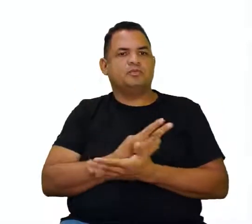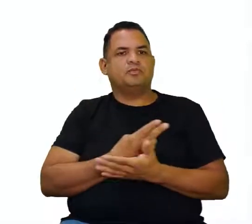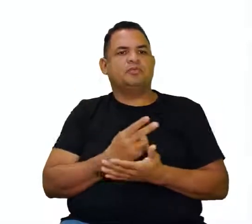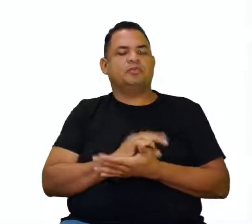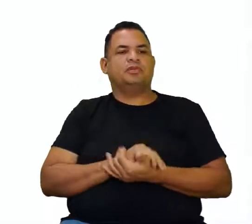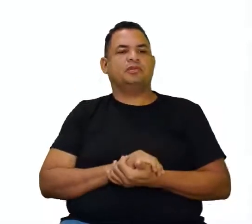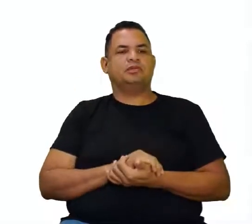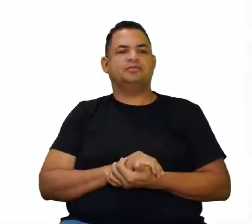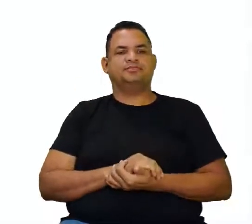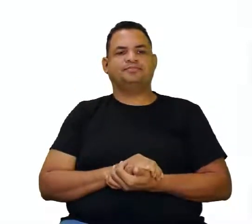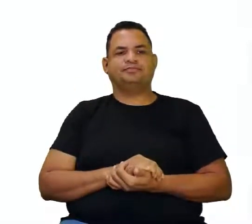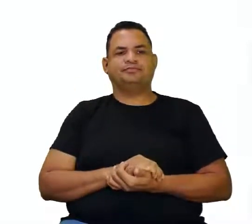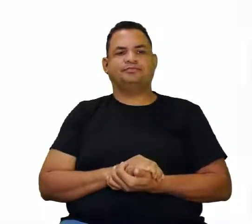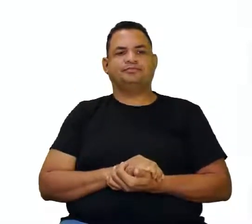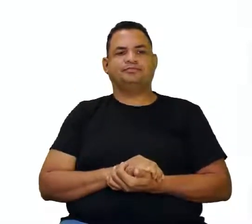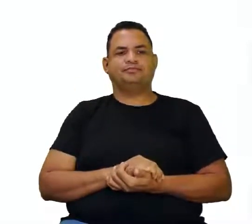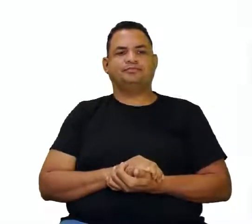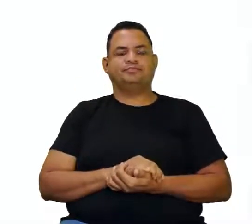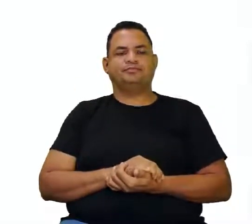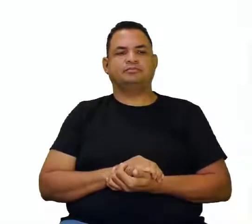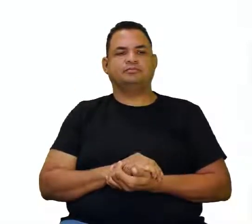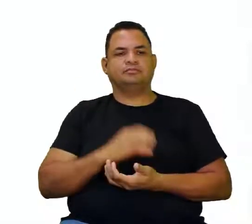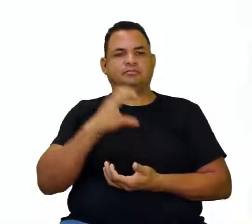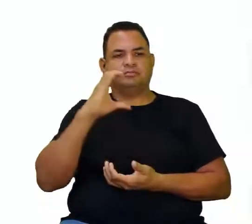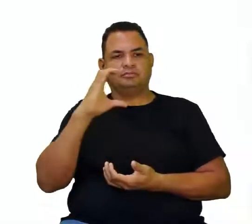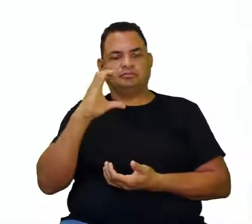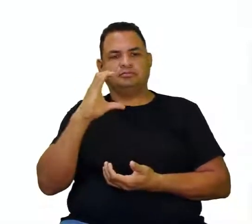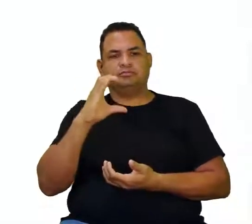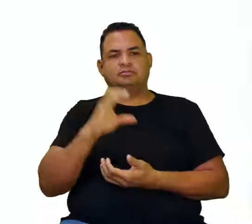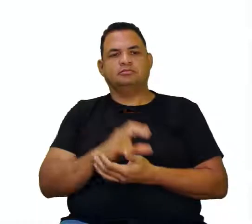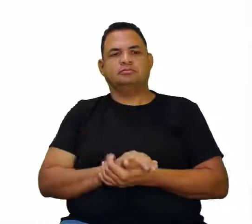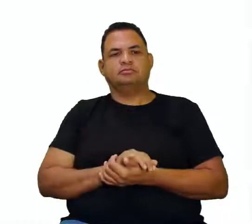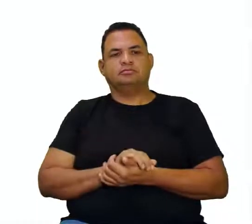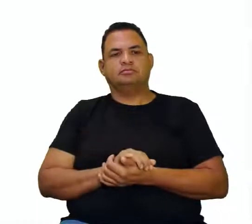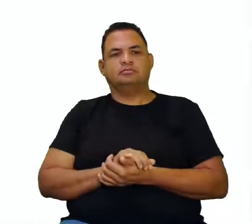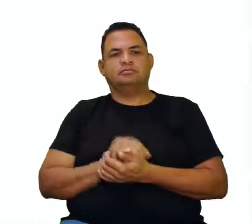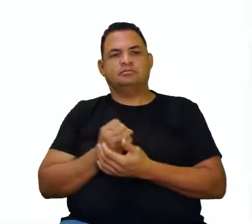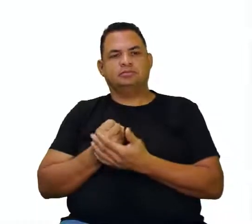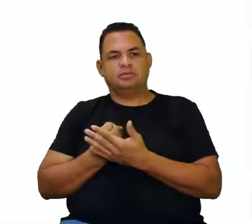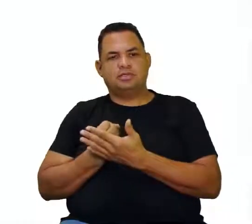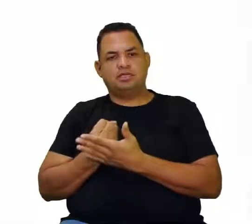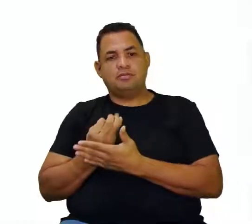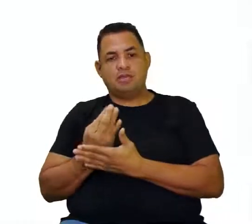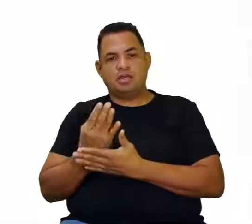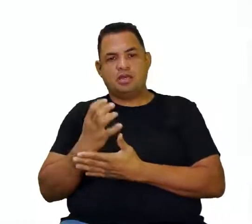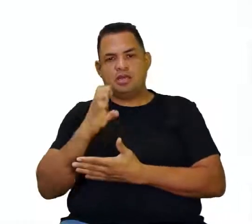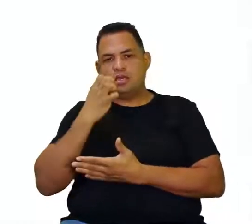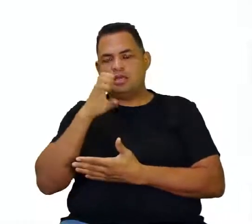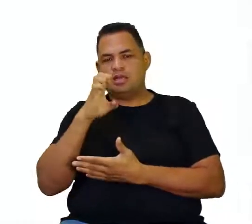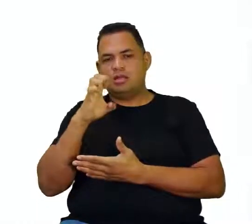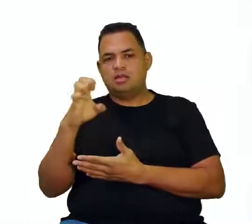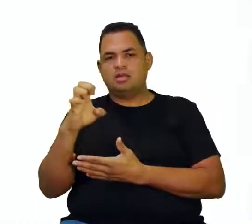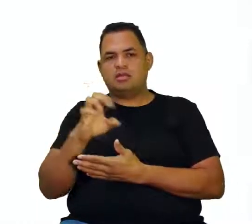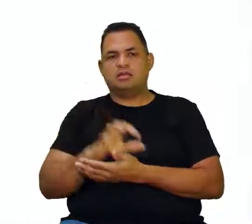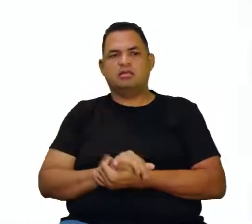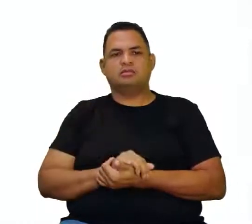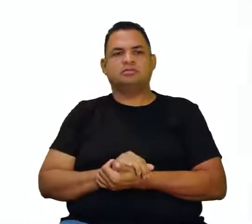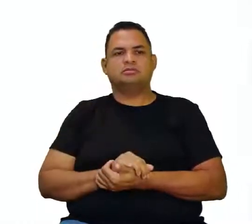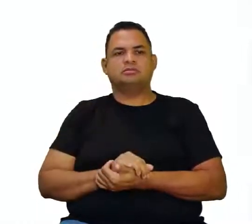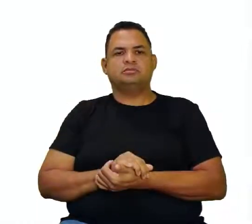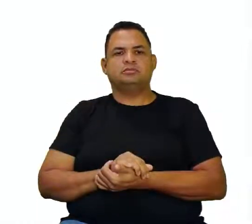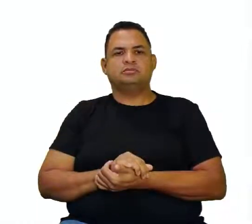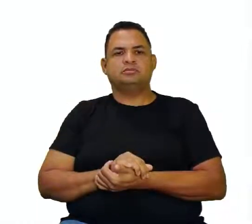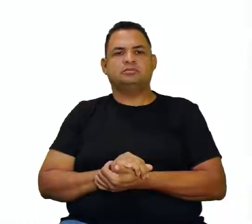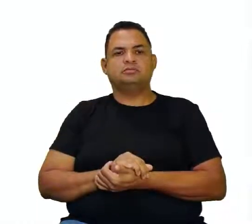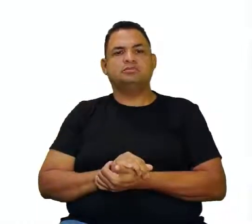energia nesse processo. Na letra C, ele fala, libera energia da etapa 3. A liberação de energia ocorre,